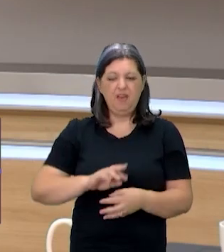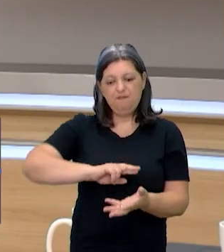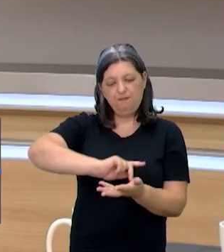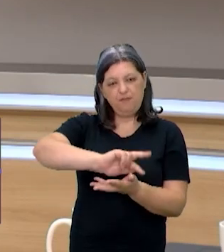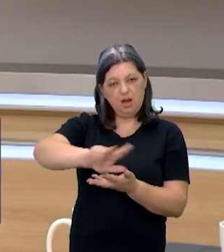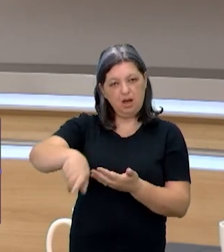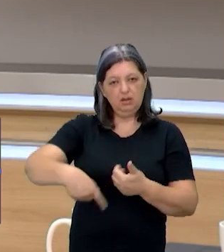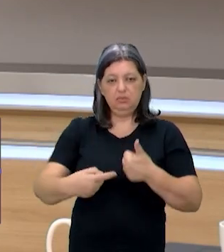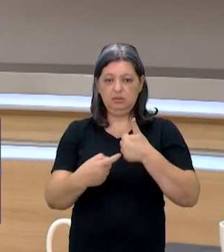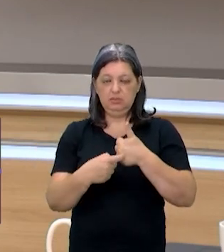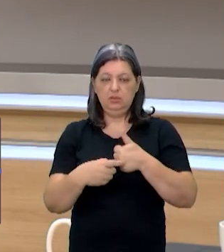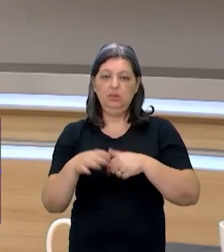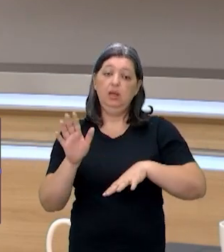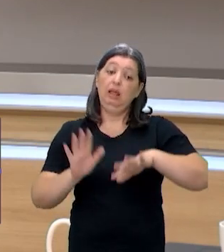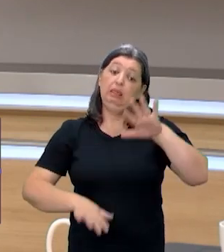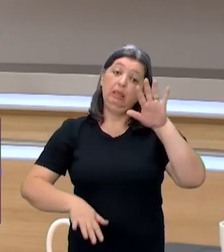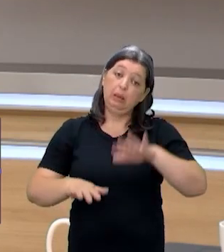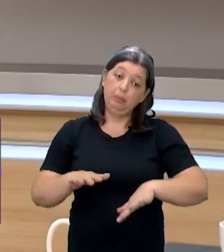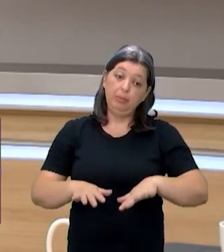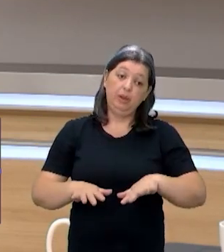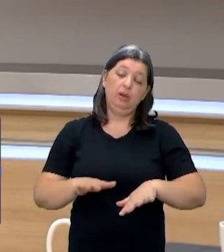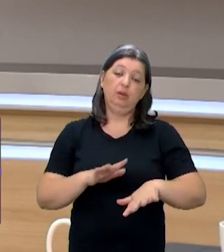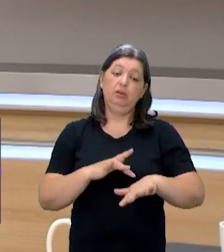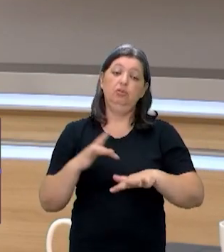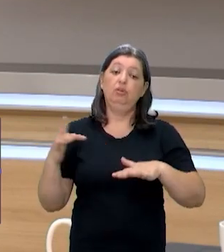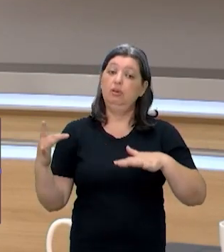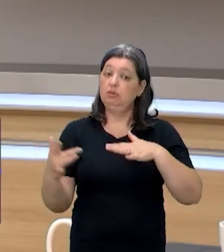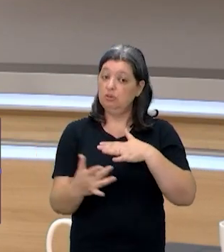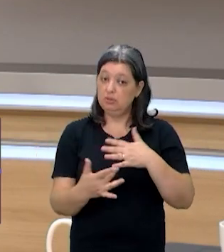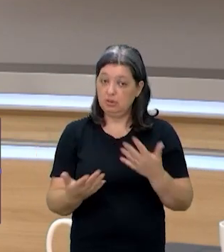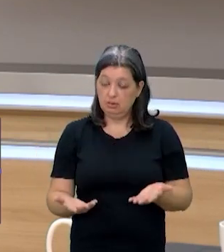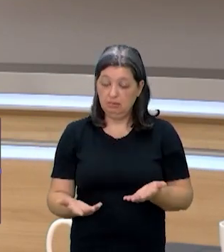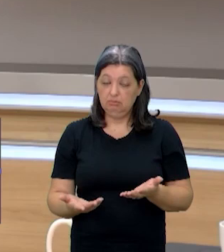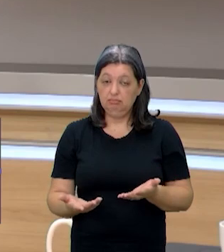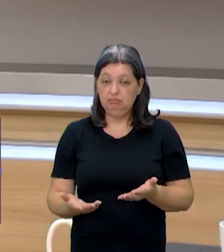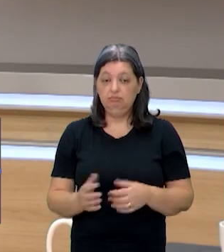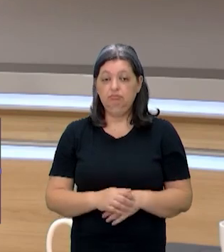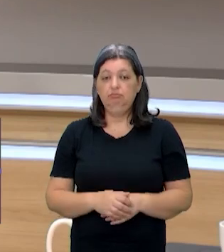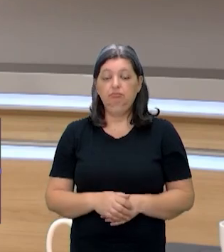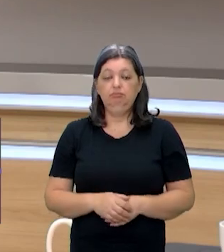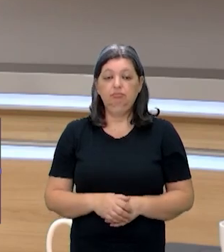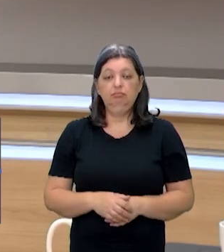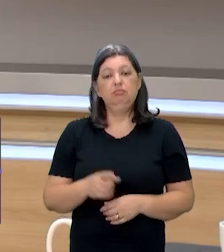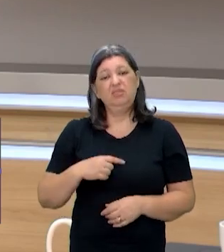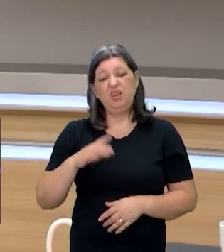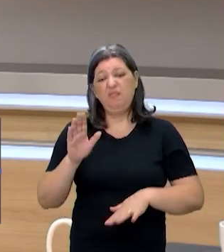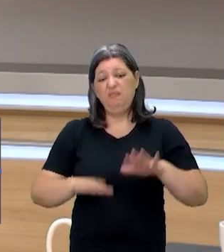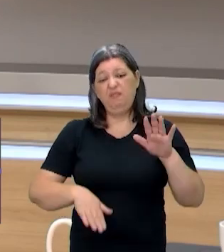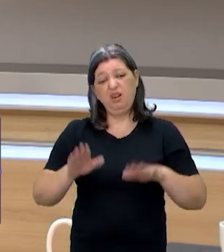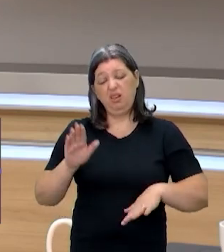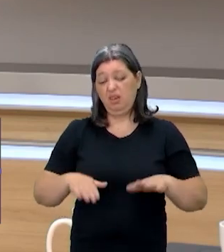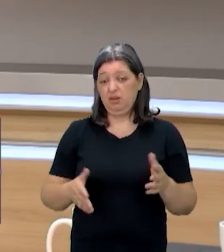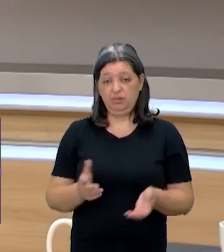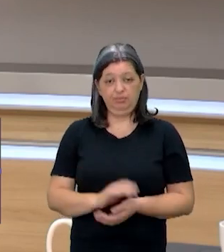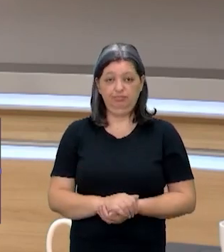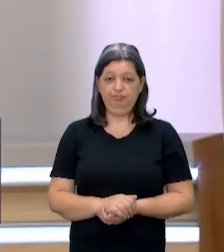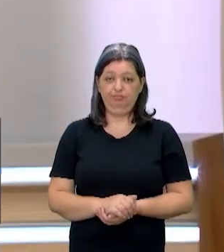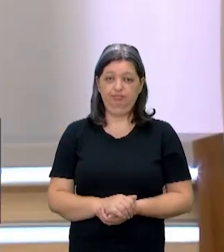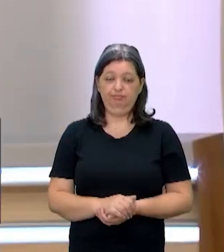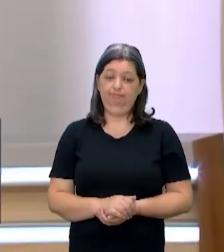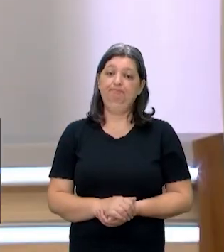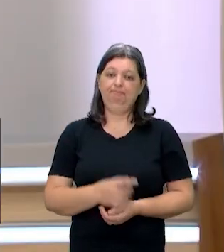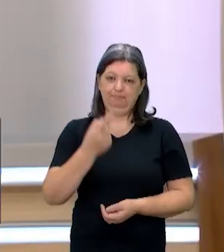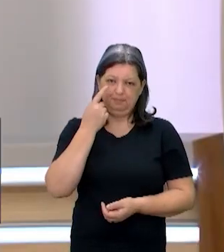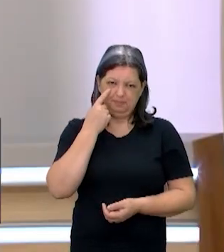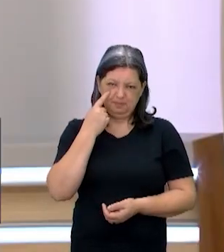vários, depende da rede social, muitos. Bom, tá variado, professora Tayana, muitos likes. Então vamos ver,